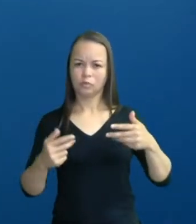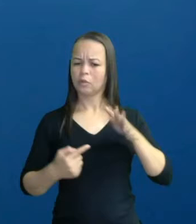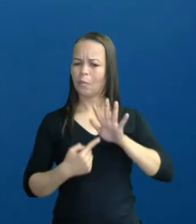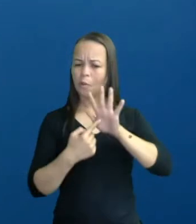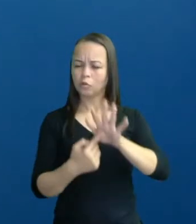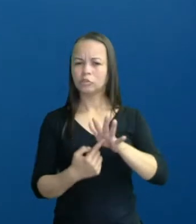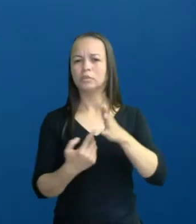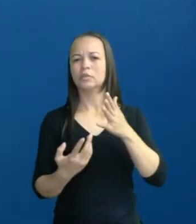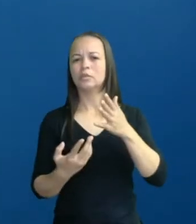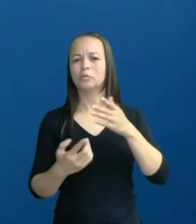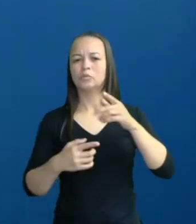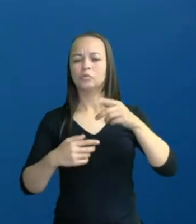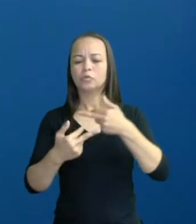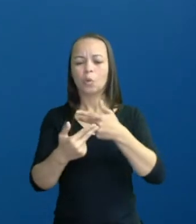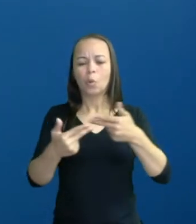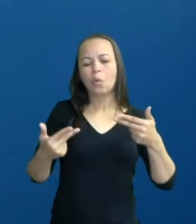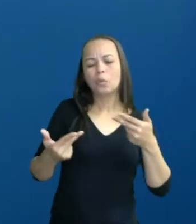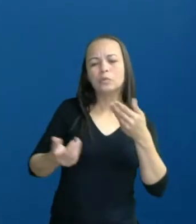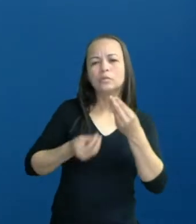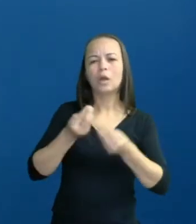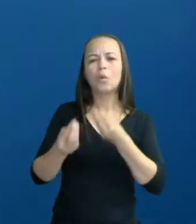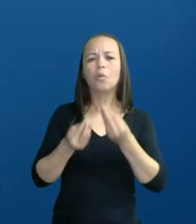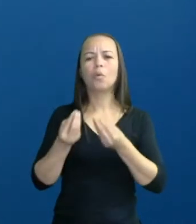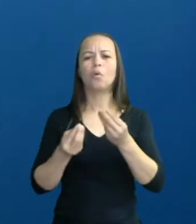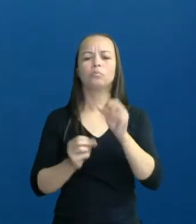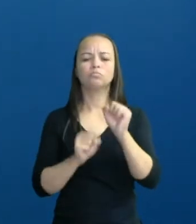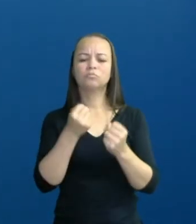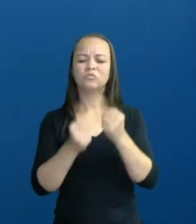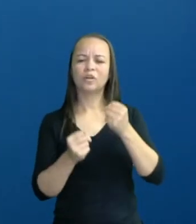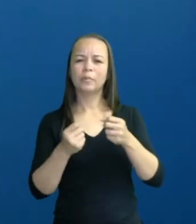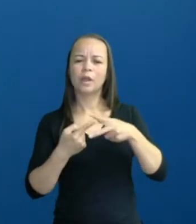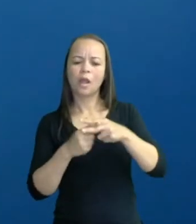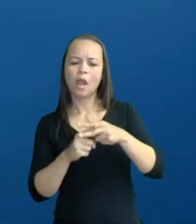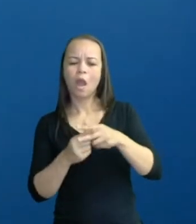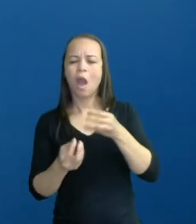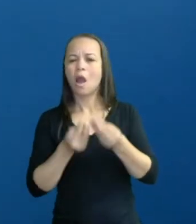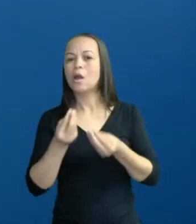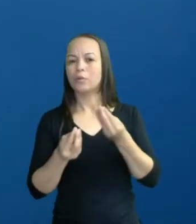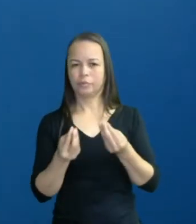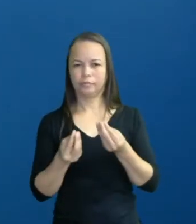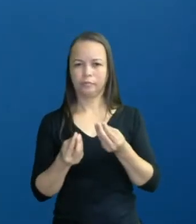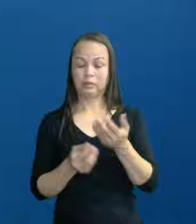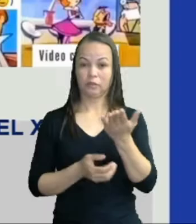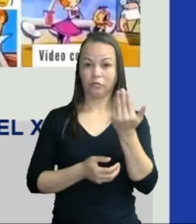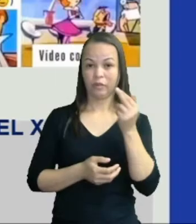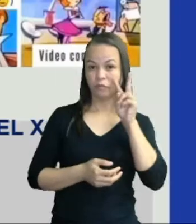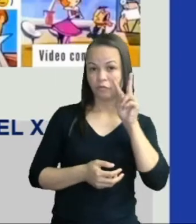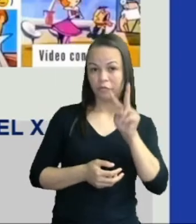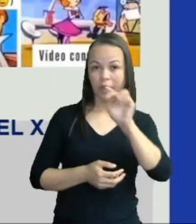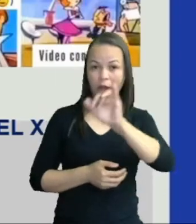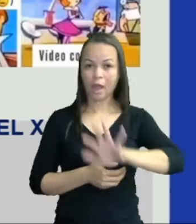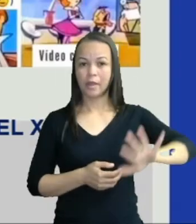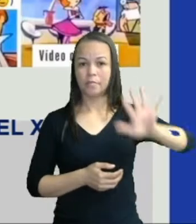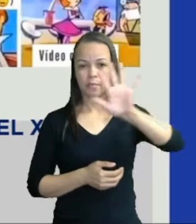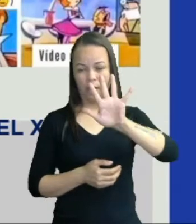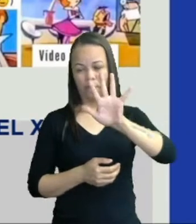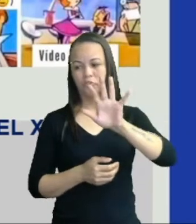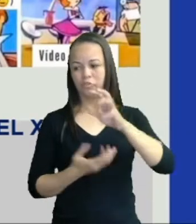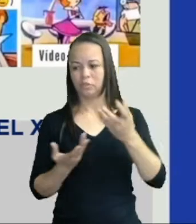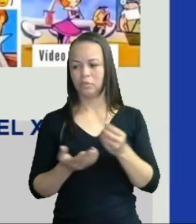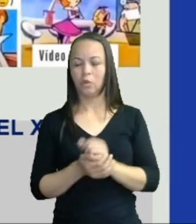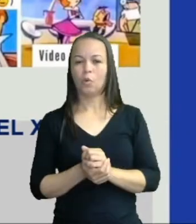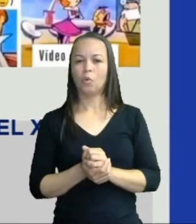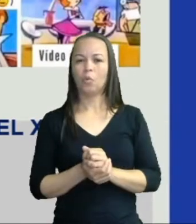né, como é fabricado, tá certo? Então, vem para cá. Vê só essa imagem aqui dos Jetsons.